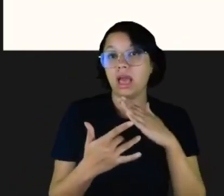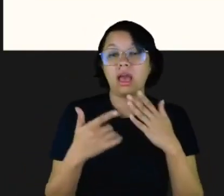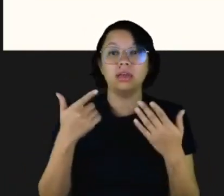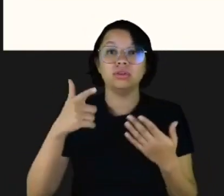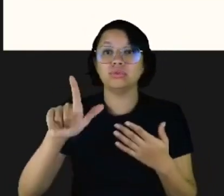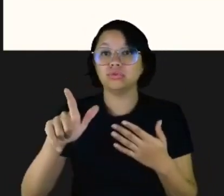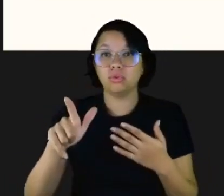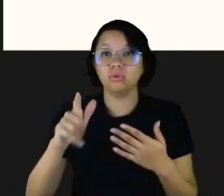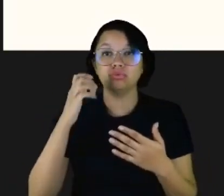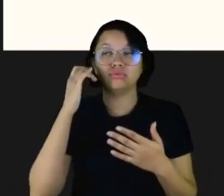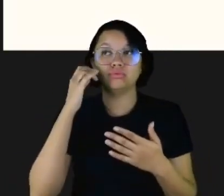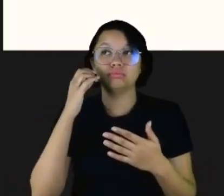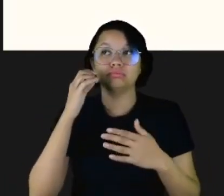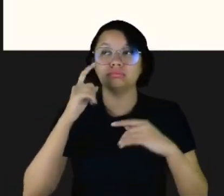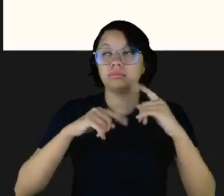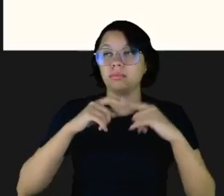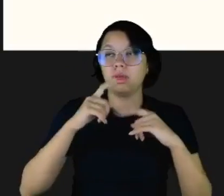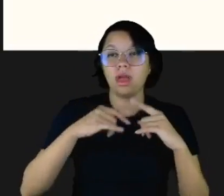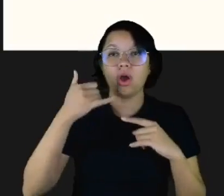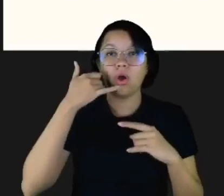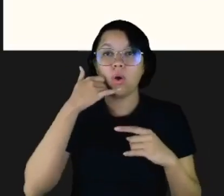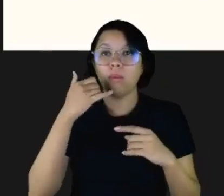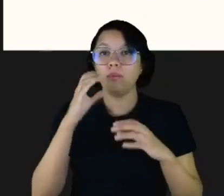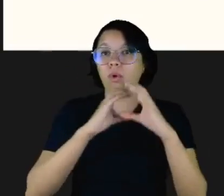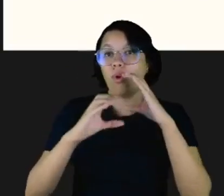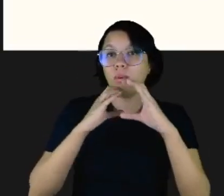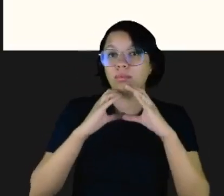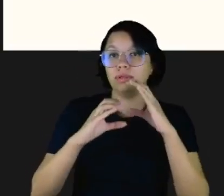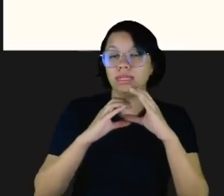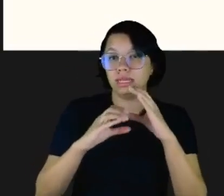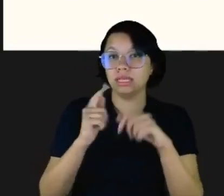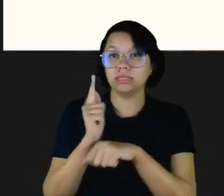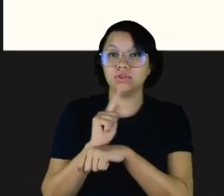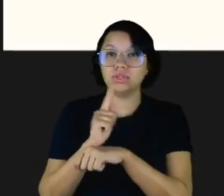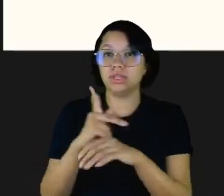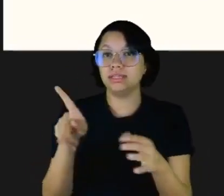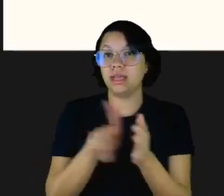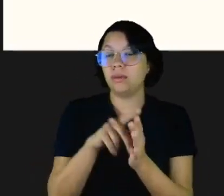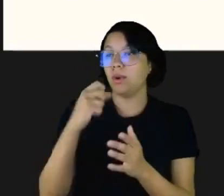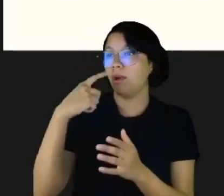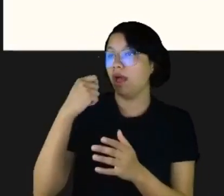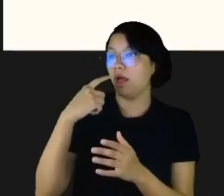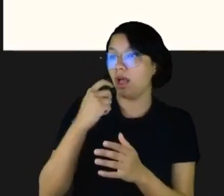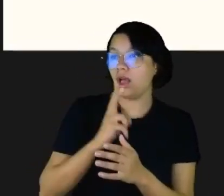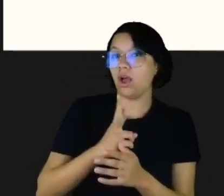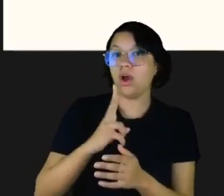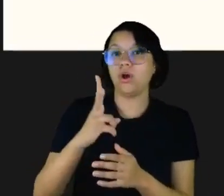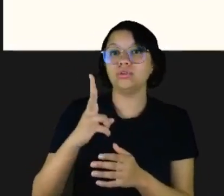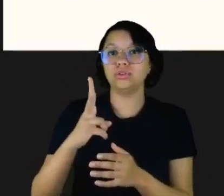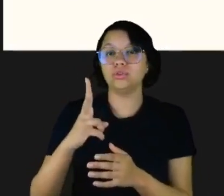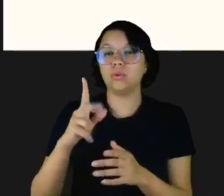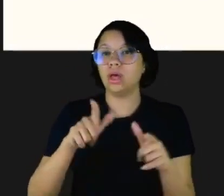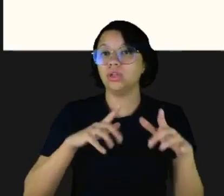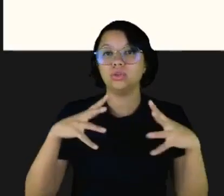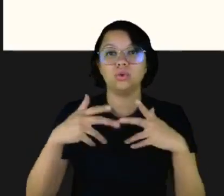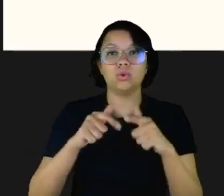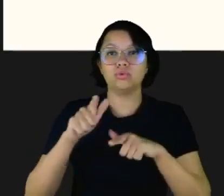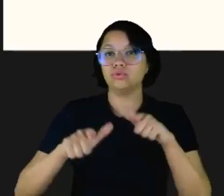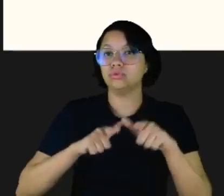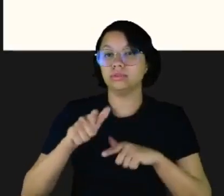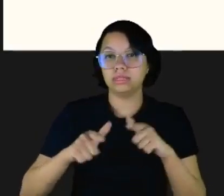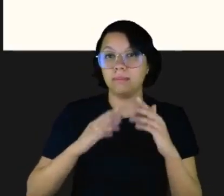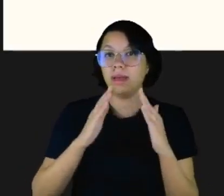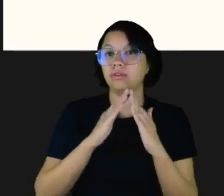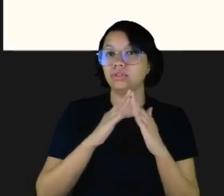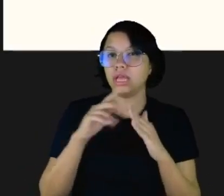Hoje, gerenciar as próprias medicações e manter a realização das tarefas domésticas e de casa. E